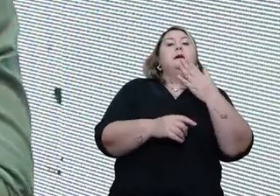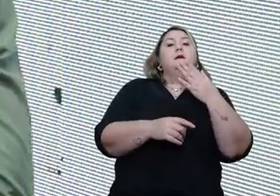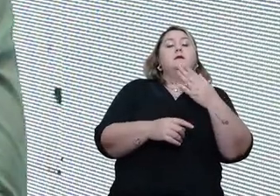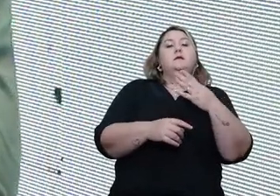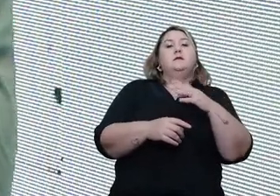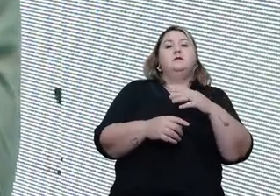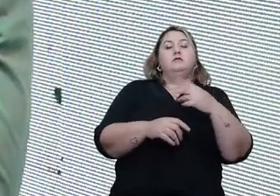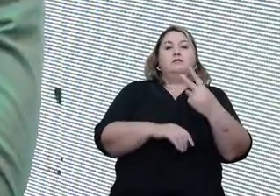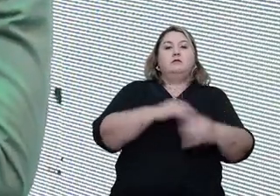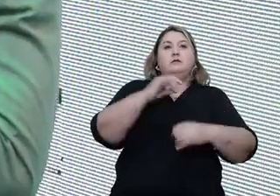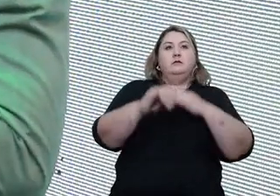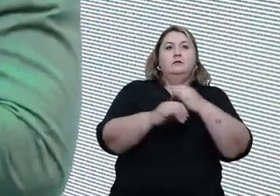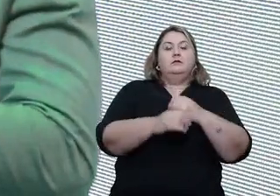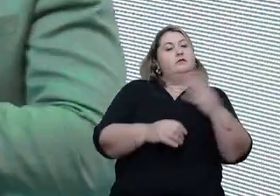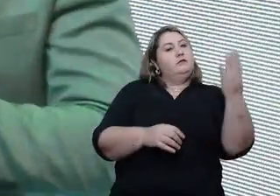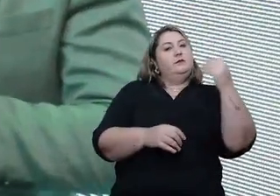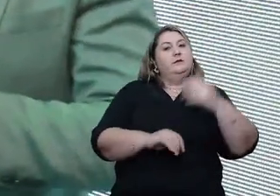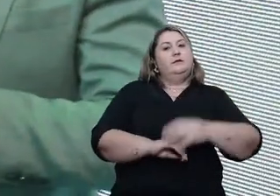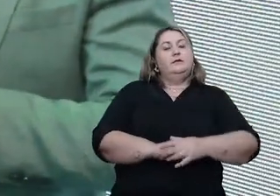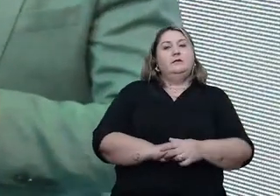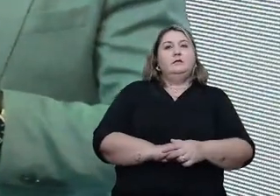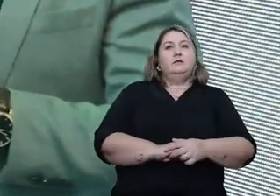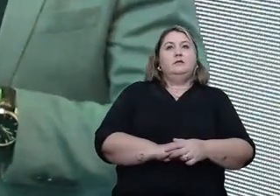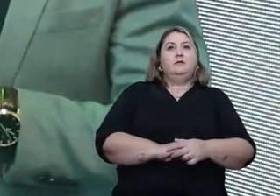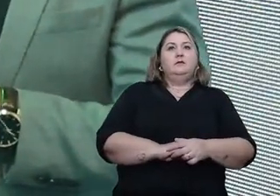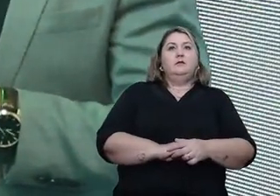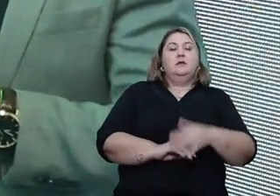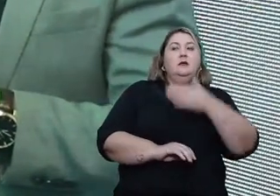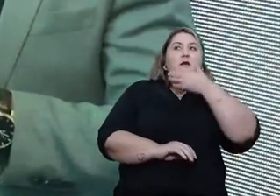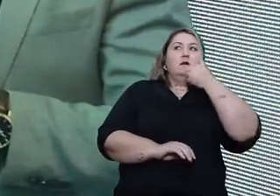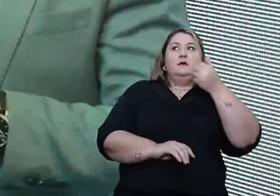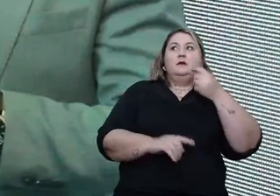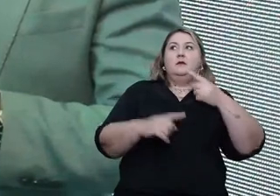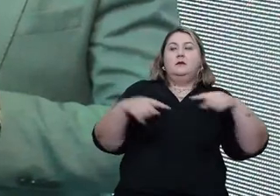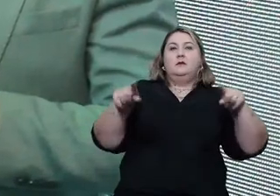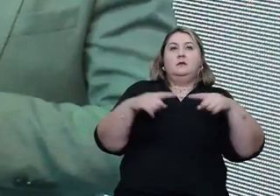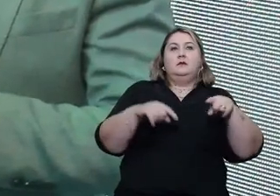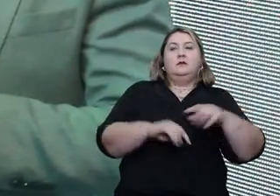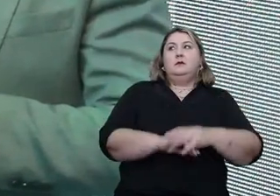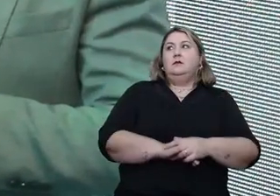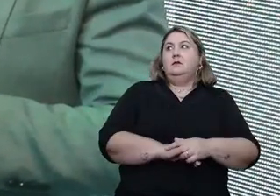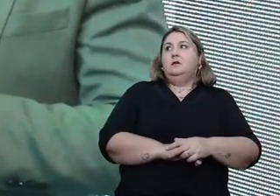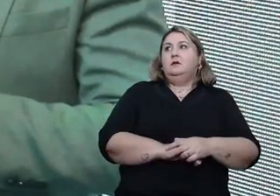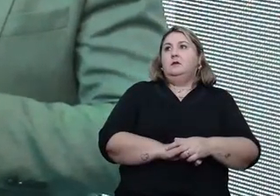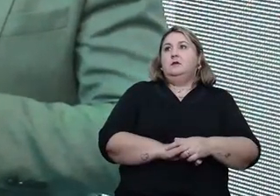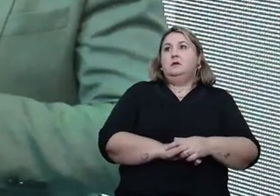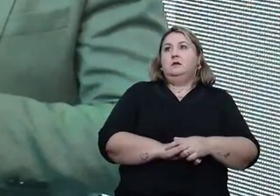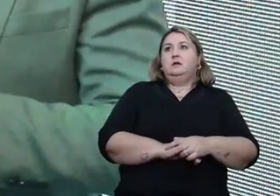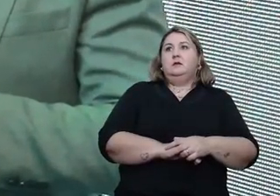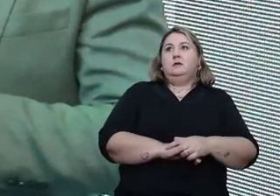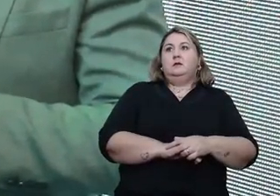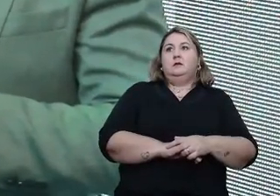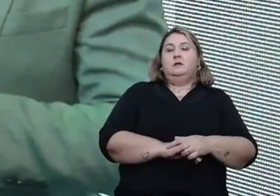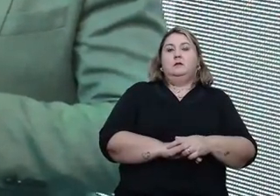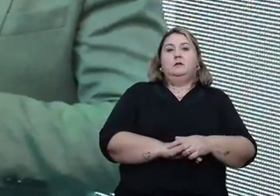chat. Bora então, hein? Essas são as nossas favoritas. Chitãozinho Chororó.